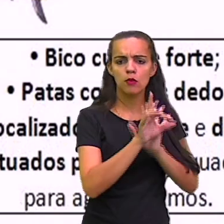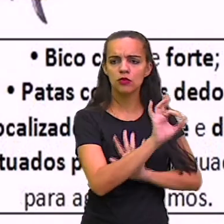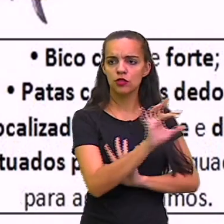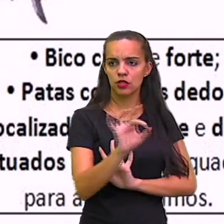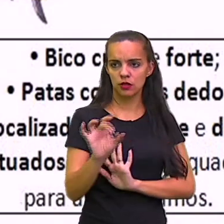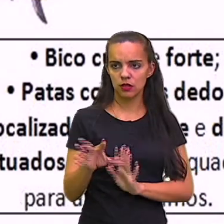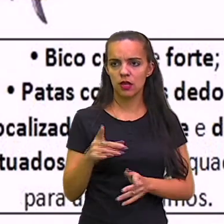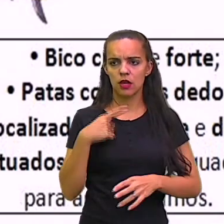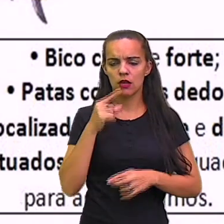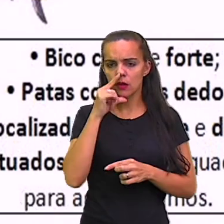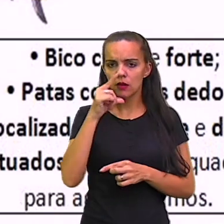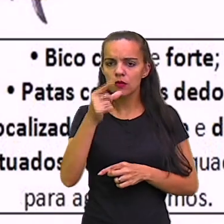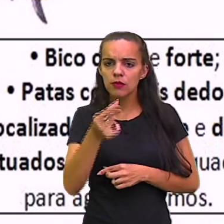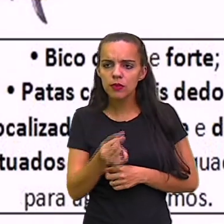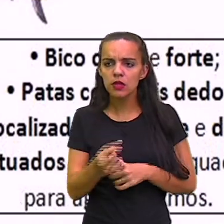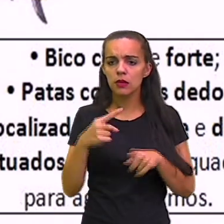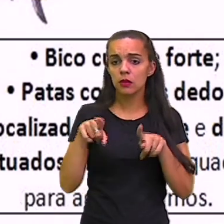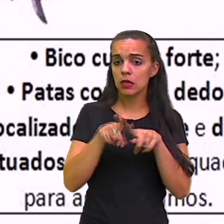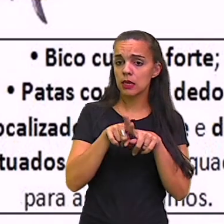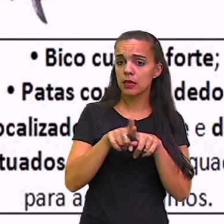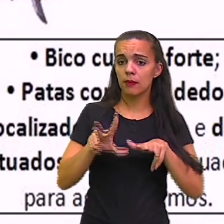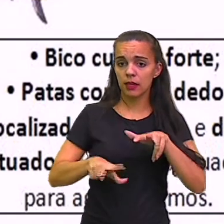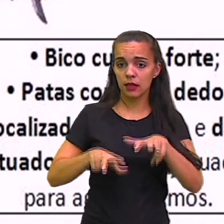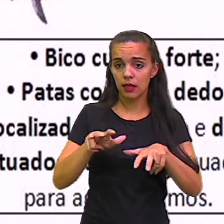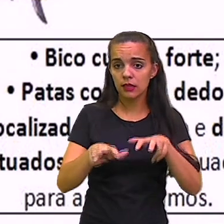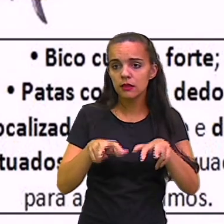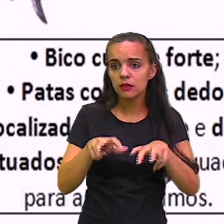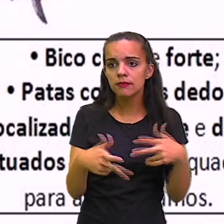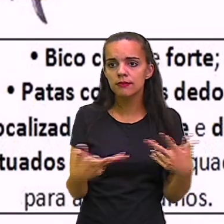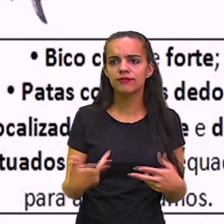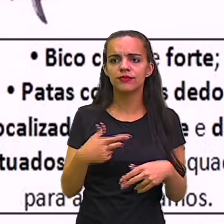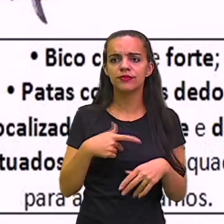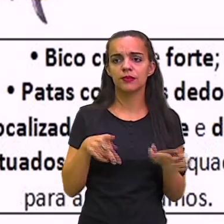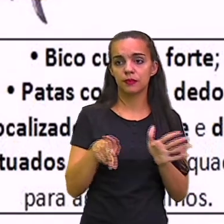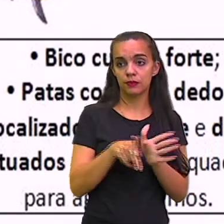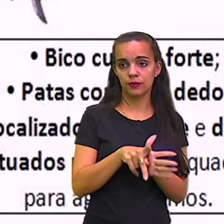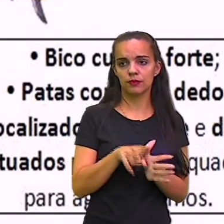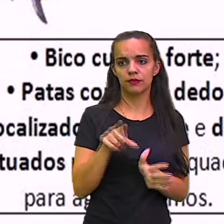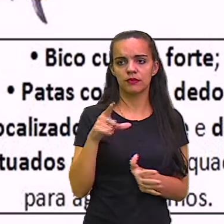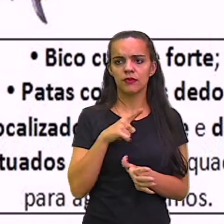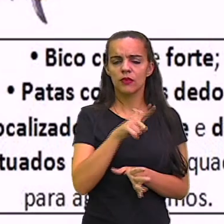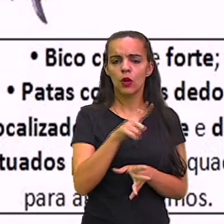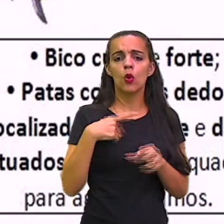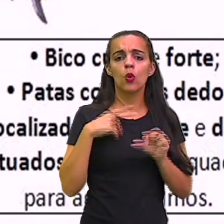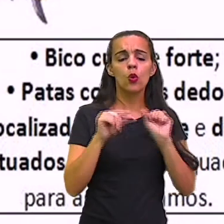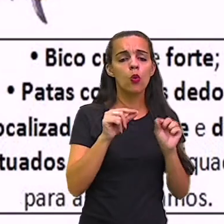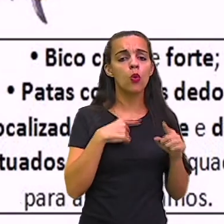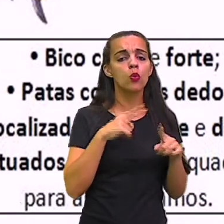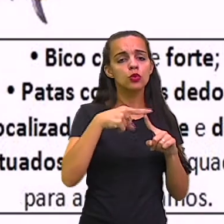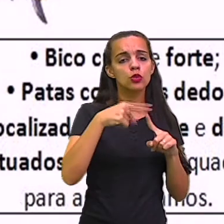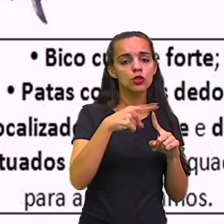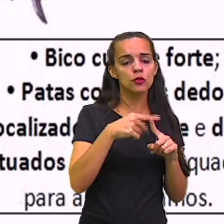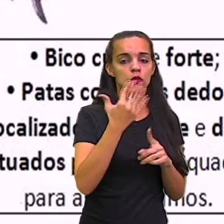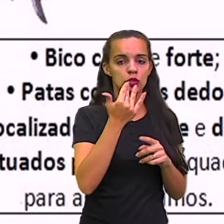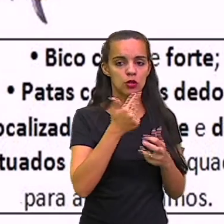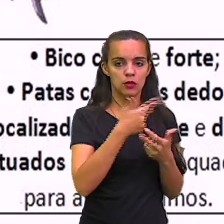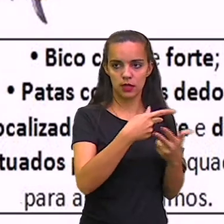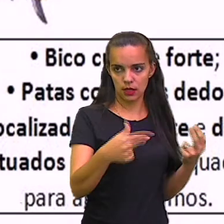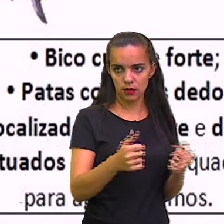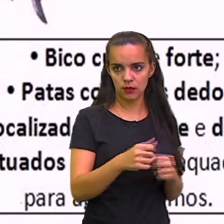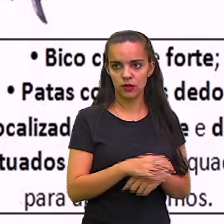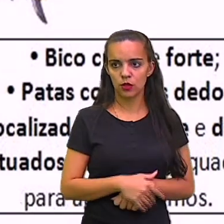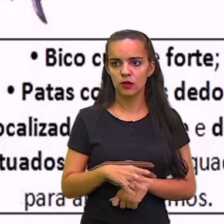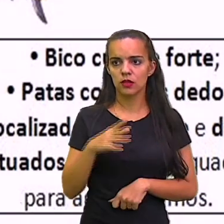forma dos bicos e das patas como eles estão ligados a sua alimentação EA maneira de viver